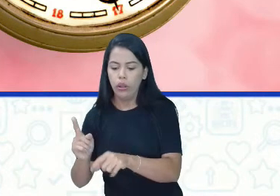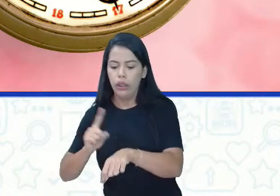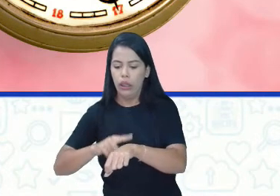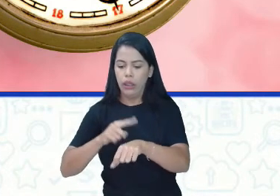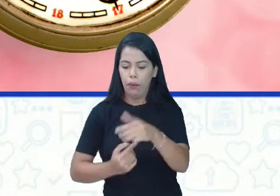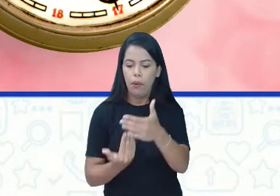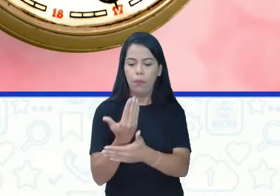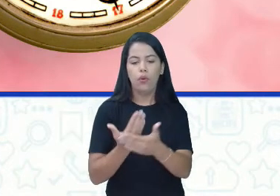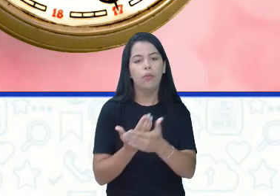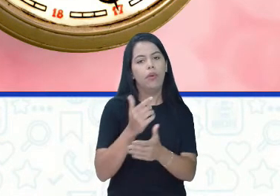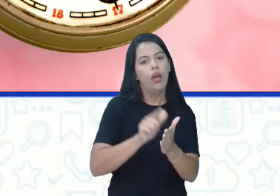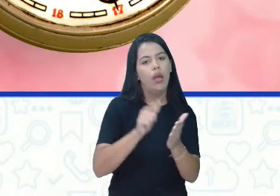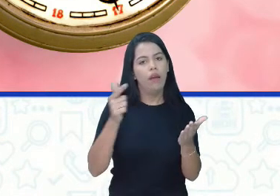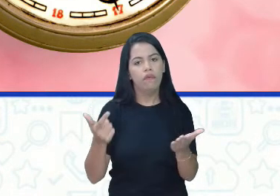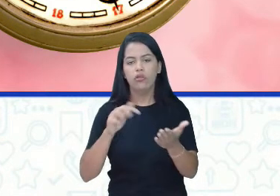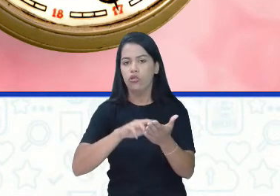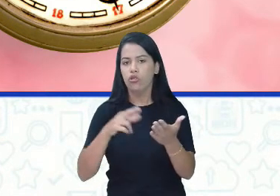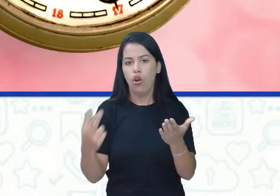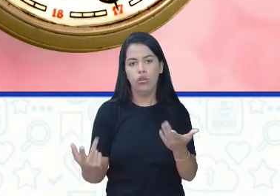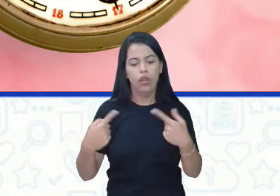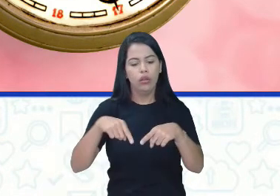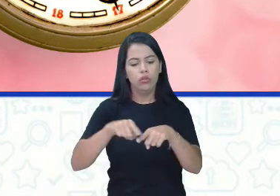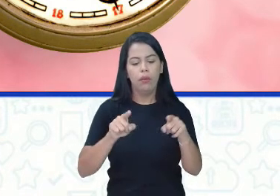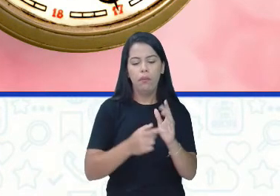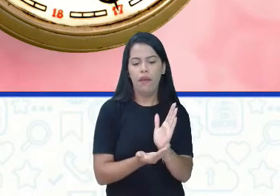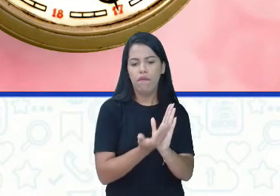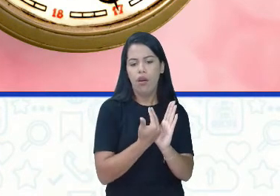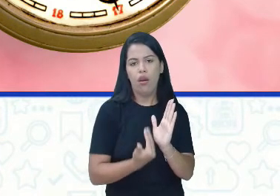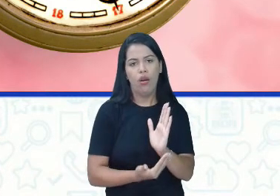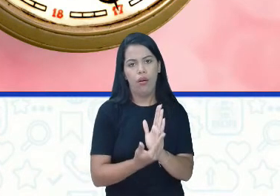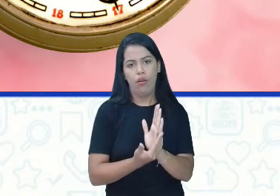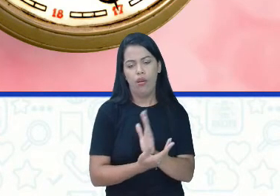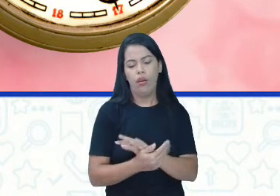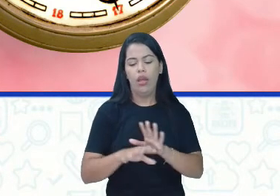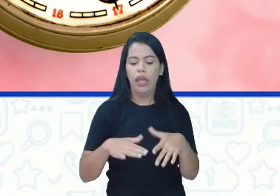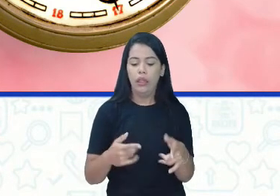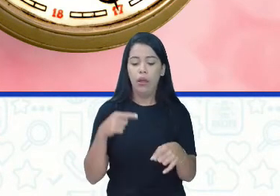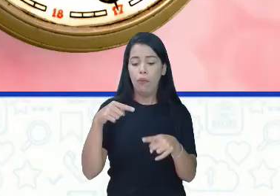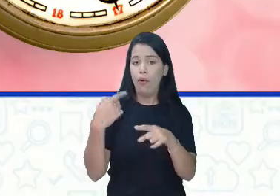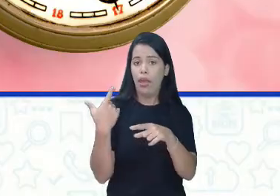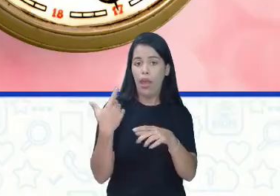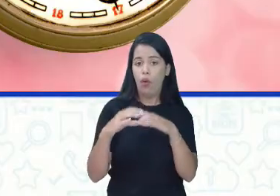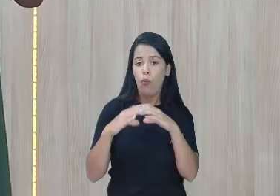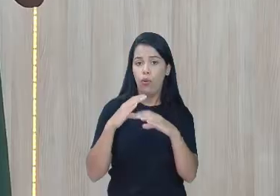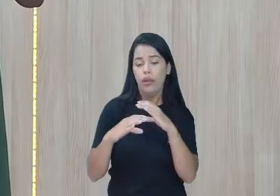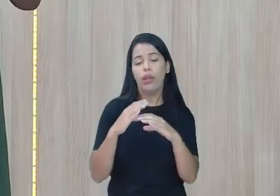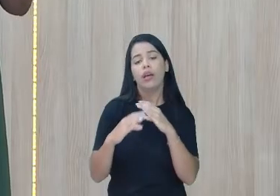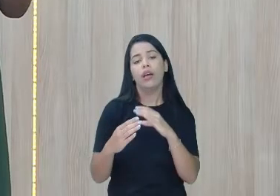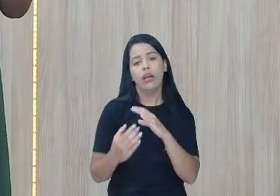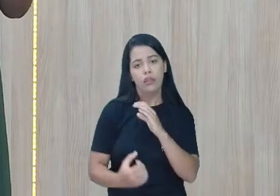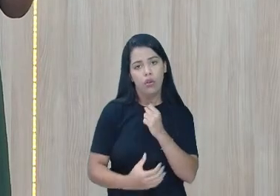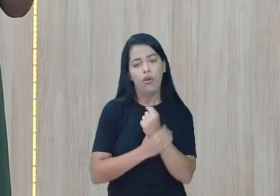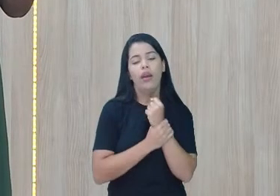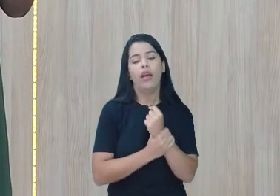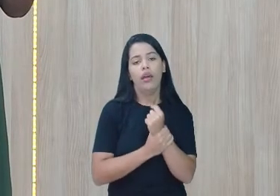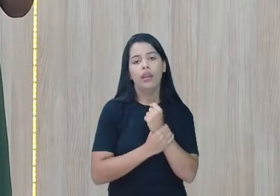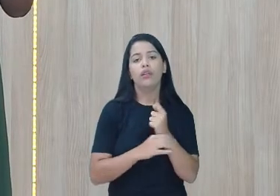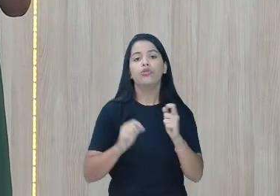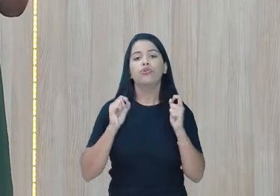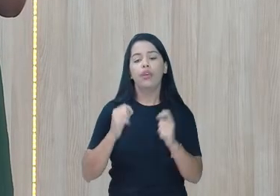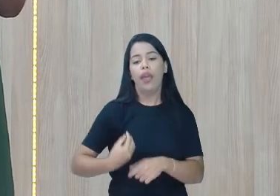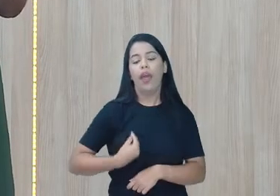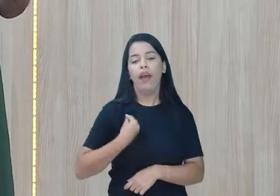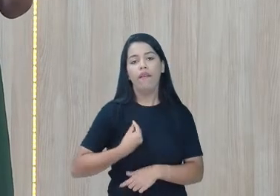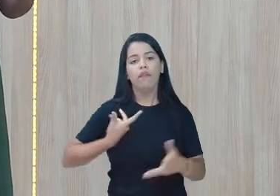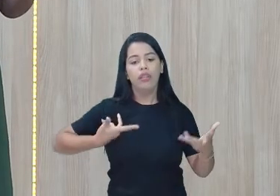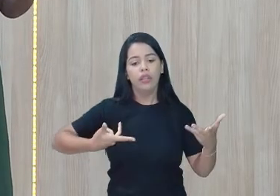publicar em revistas, os jornais e folhetins, porque são esses meios de comunicação que garantem que a